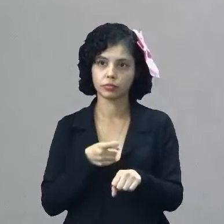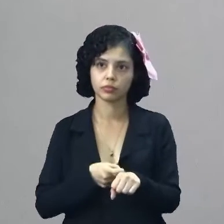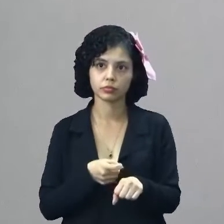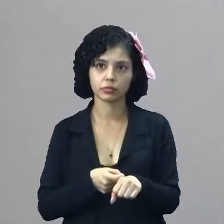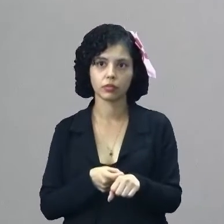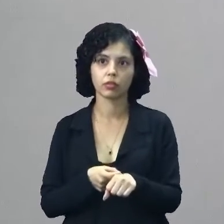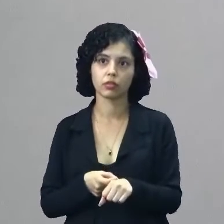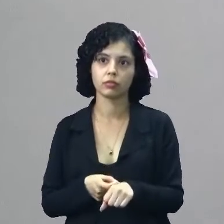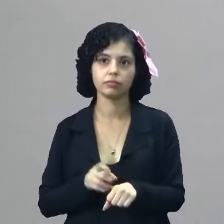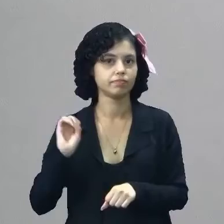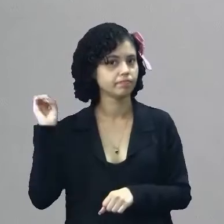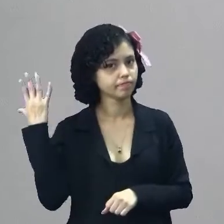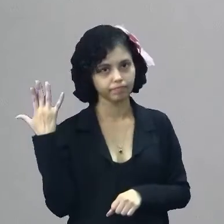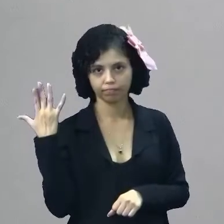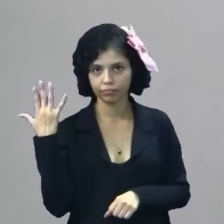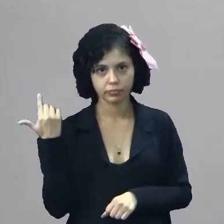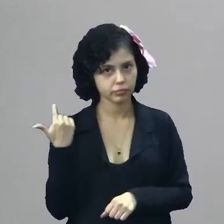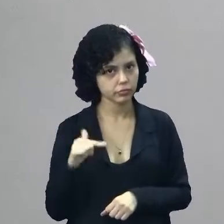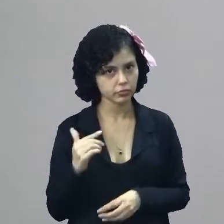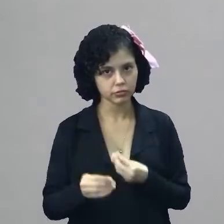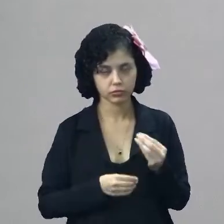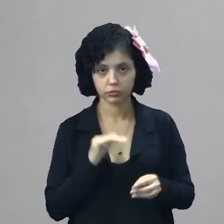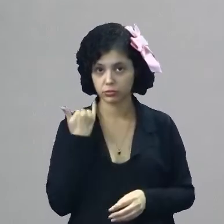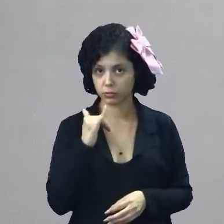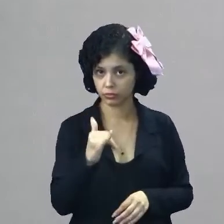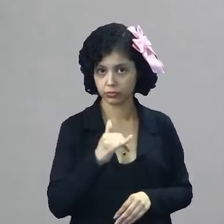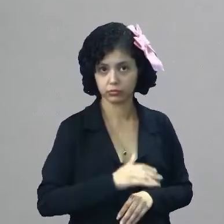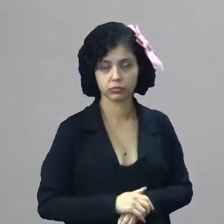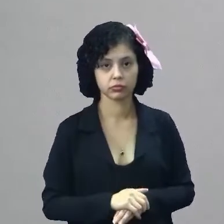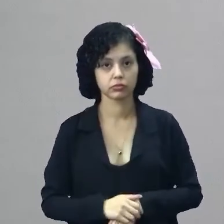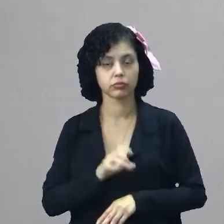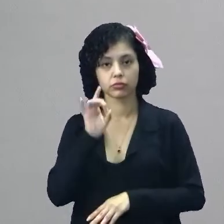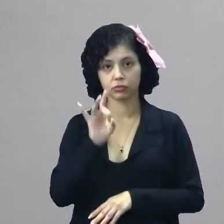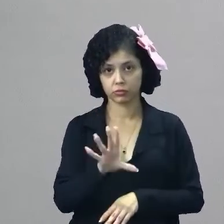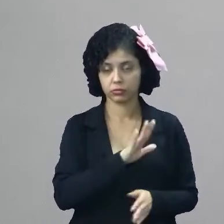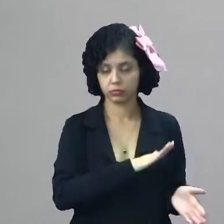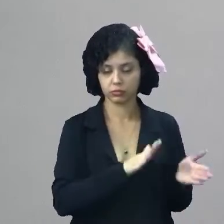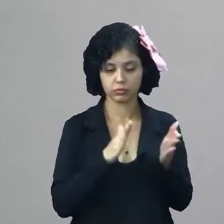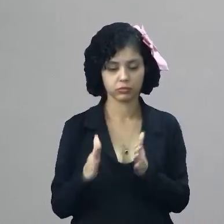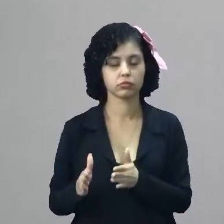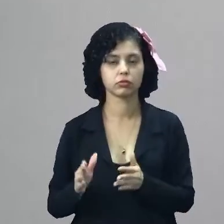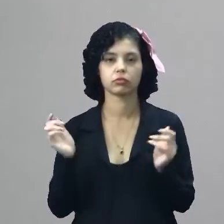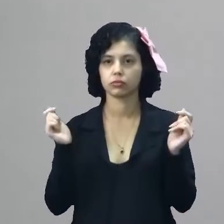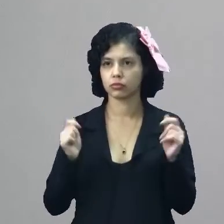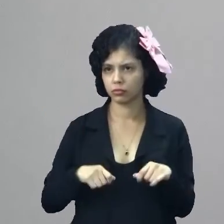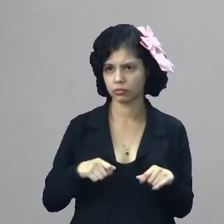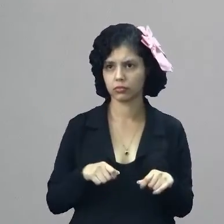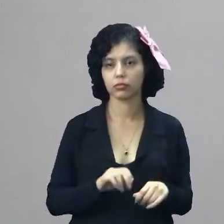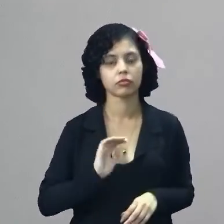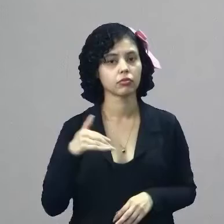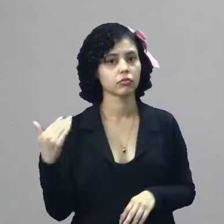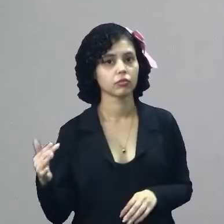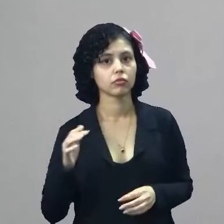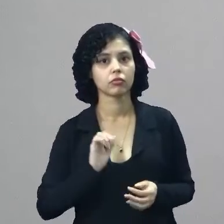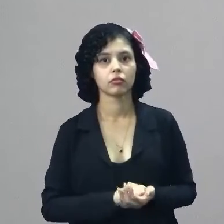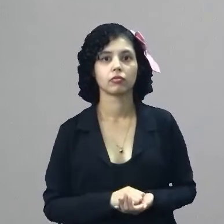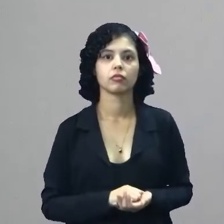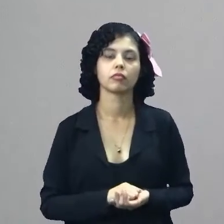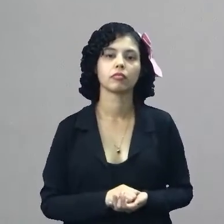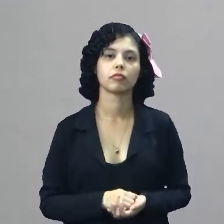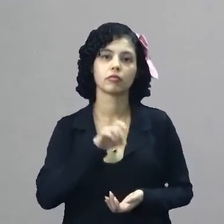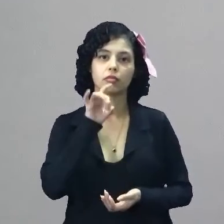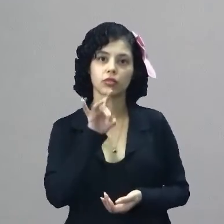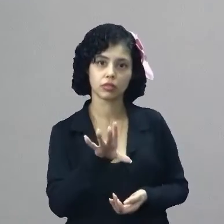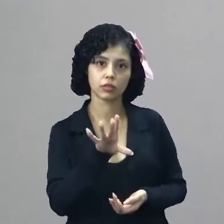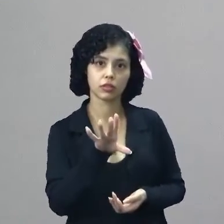ele não vai ser capaz de conduzir eletricidade. Ele só vai passar a ter essa possibilidade de condução de eletricidade